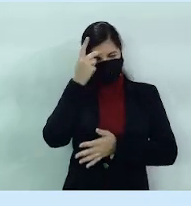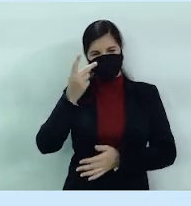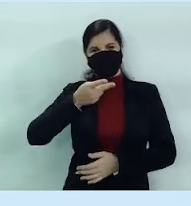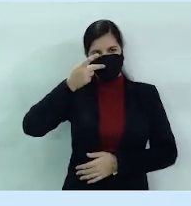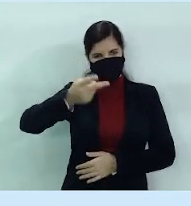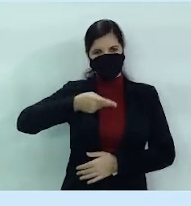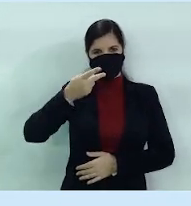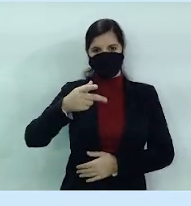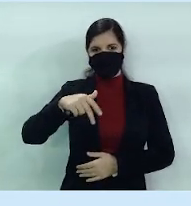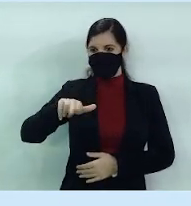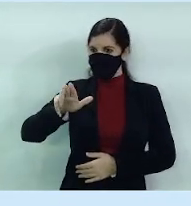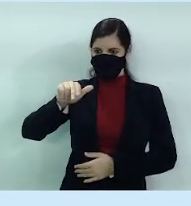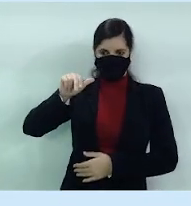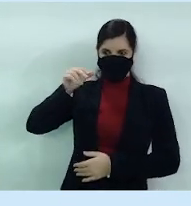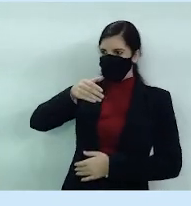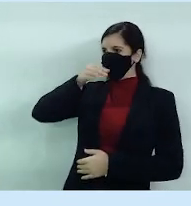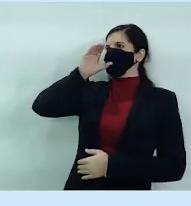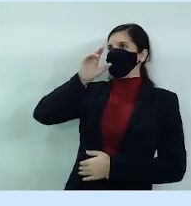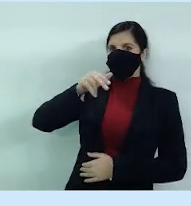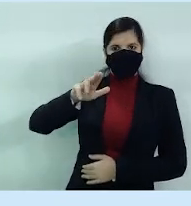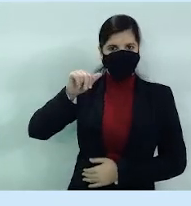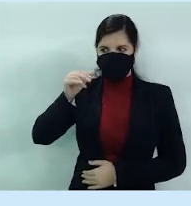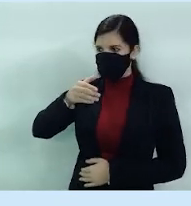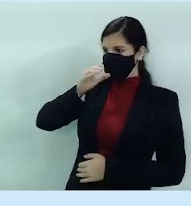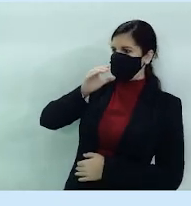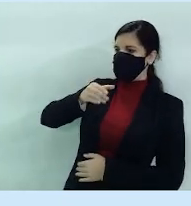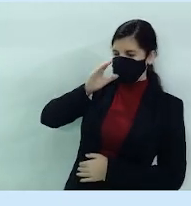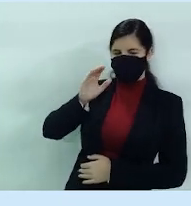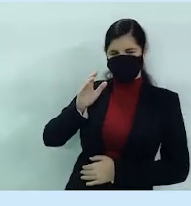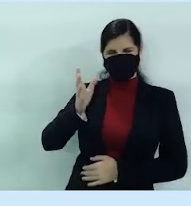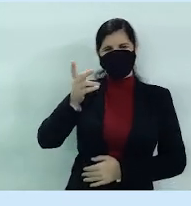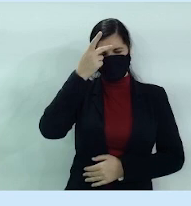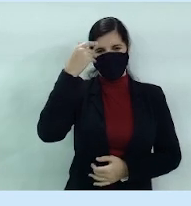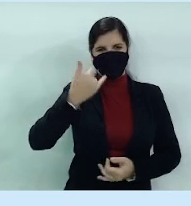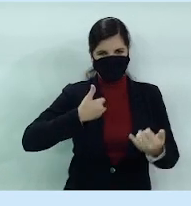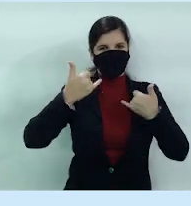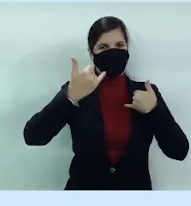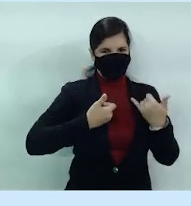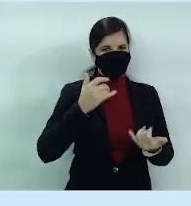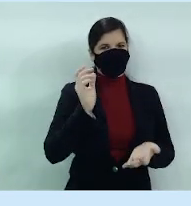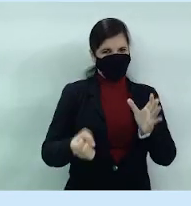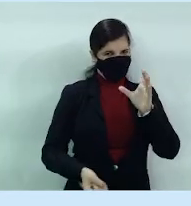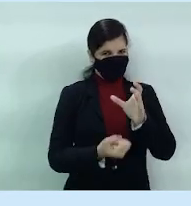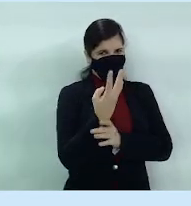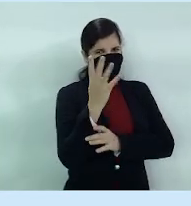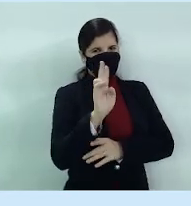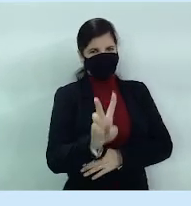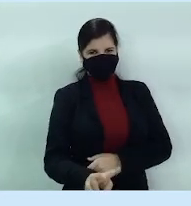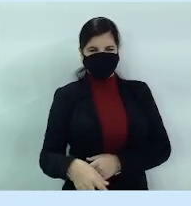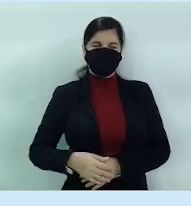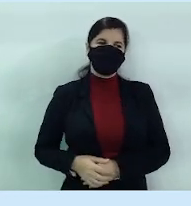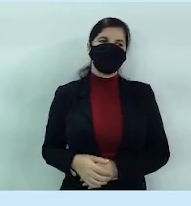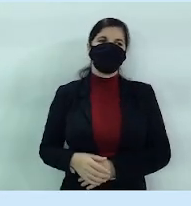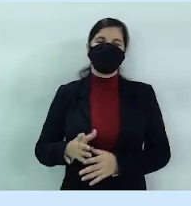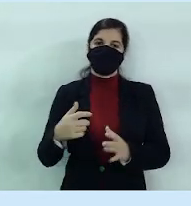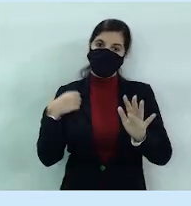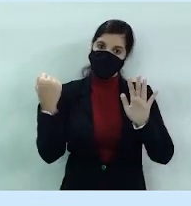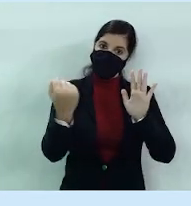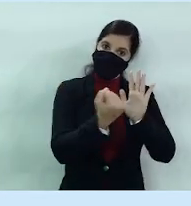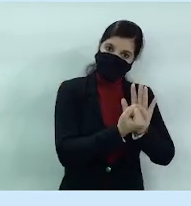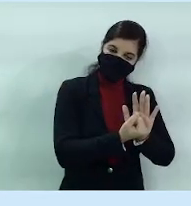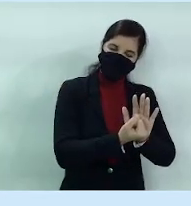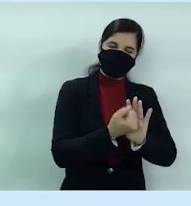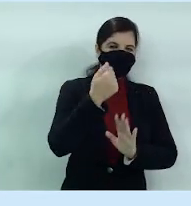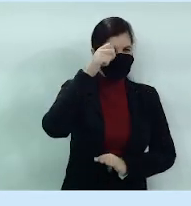frase: nunca diga dessa água, não beberei. Acho que todo mundo já ouviu alguém falar isso. E aí, a marca, ela utilizou